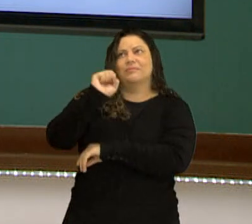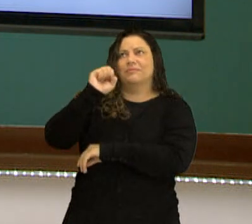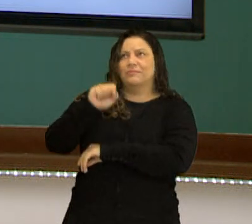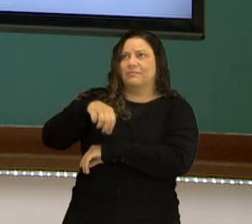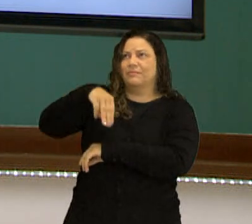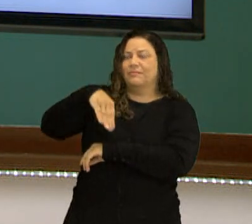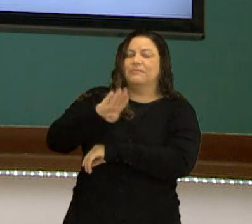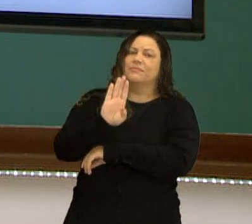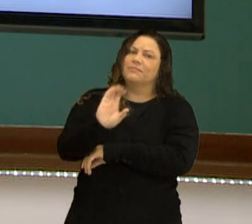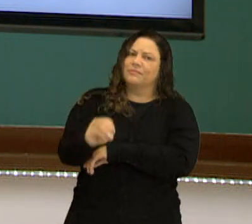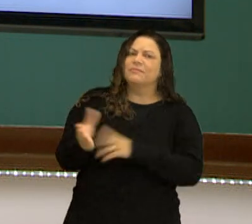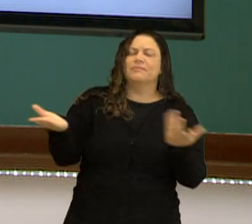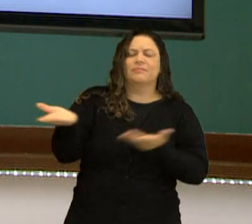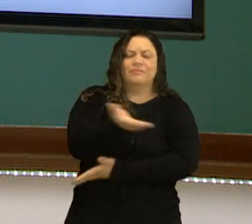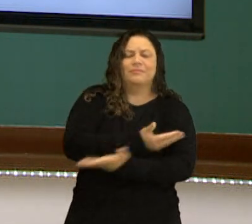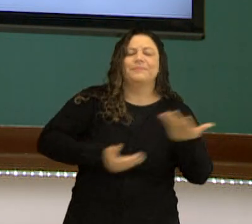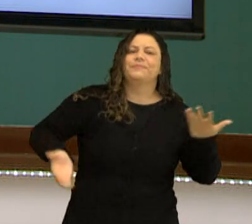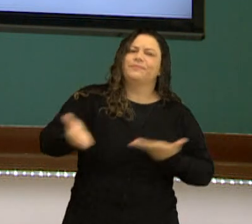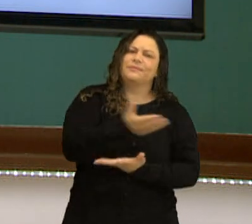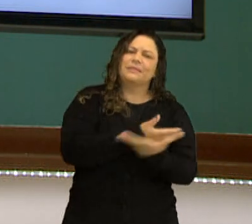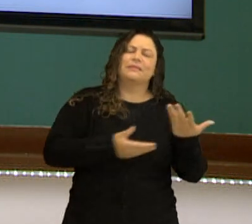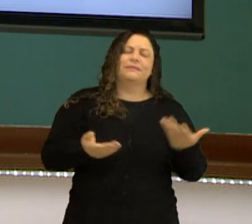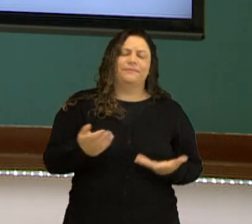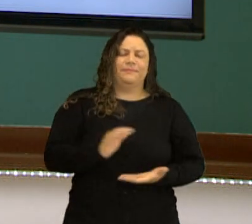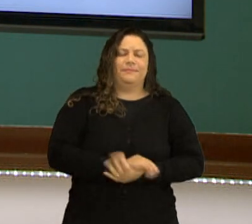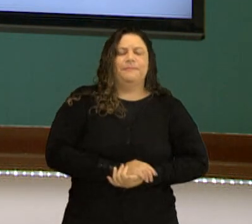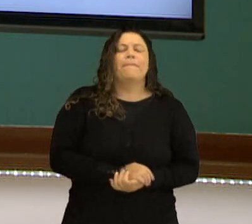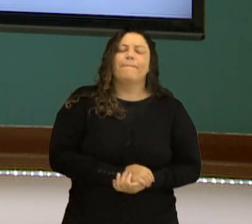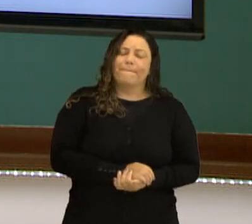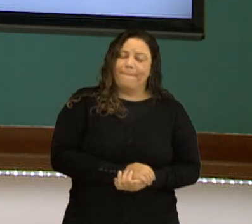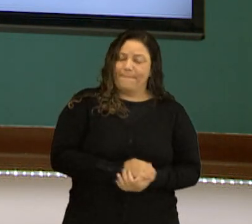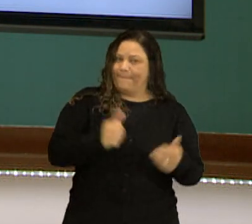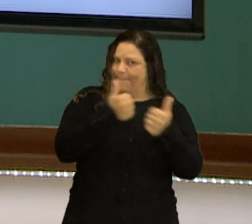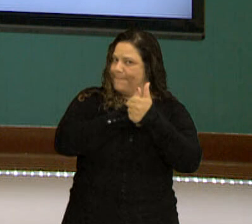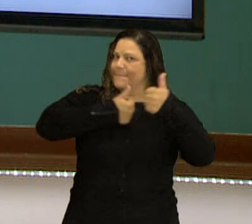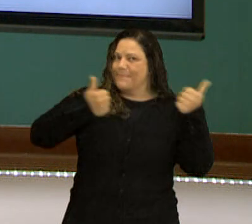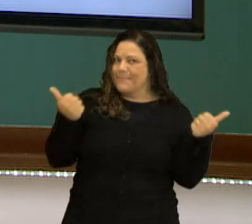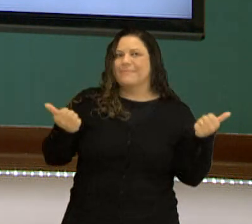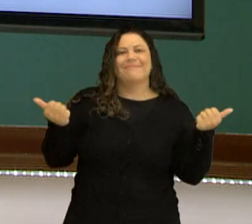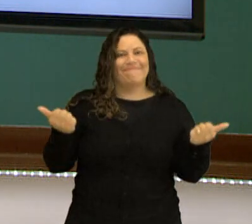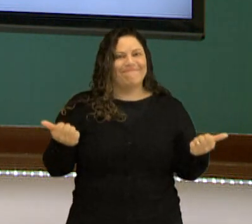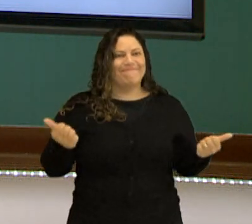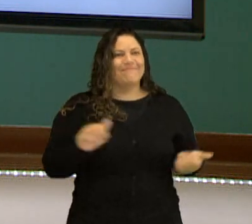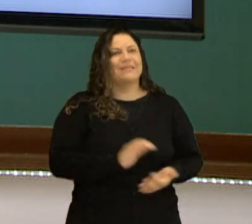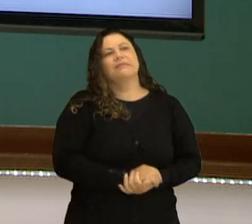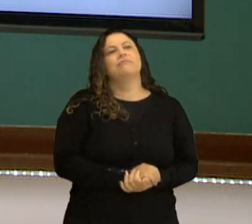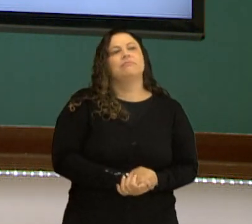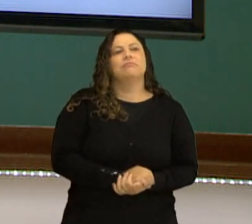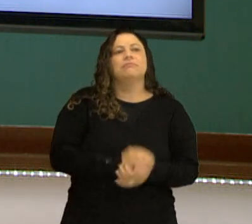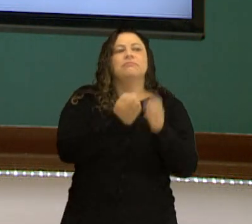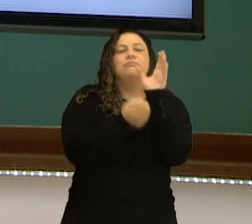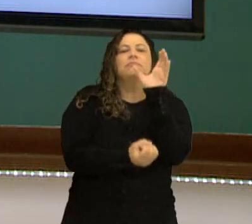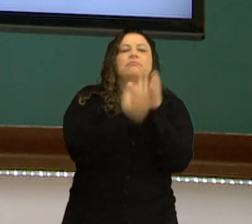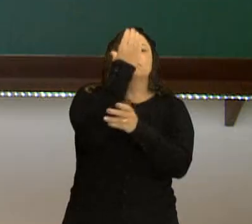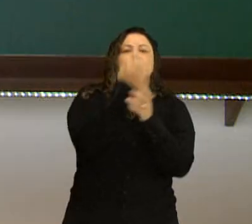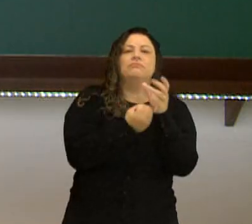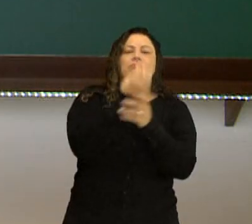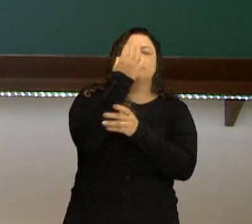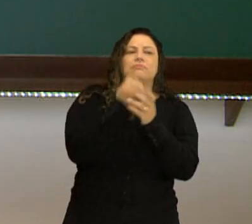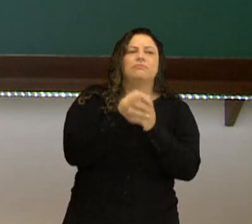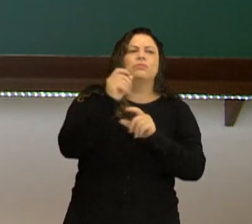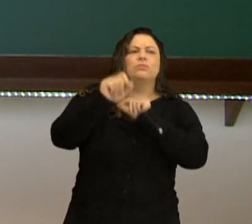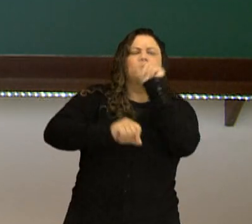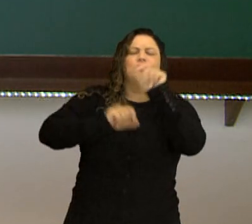que não envolve necessariamente o dinheiro. Tranquilo, né, pessoal? E a produção feudal, olha aqui esse